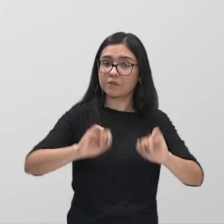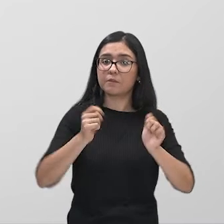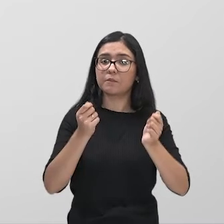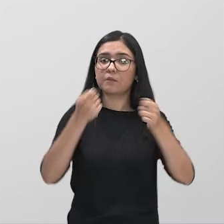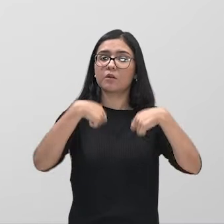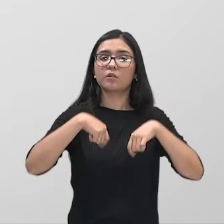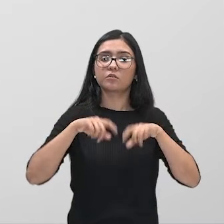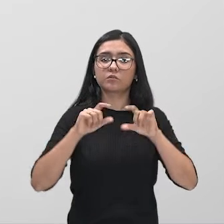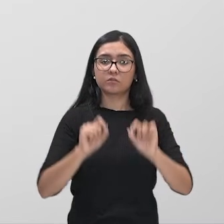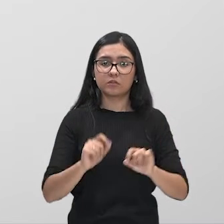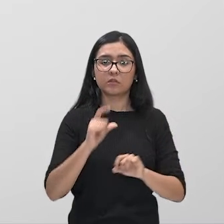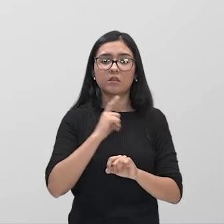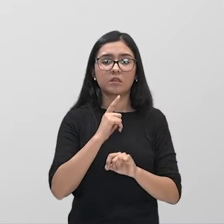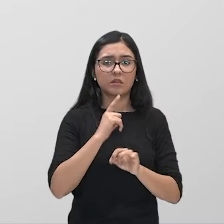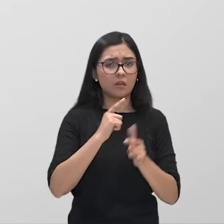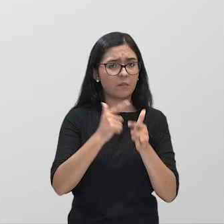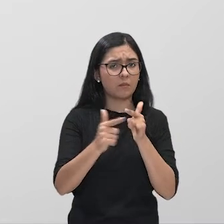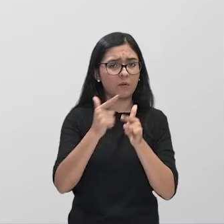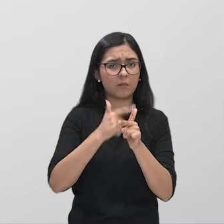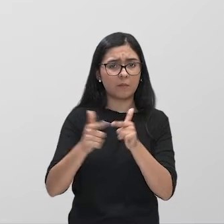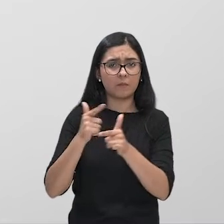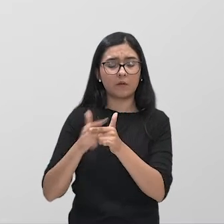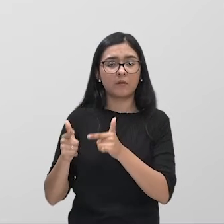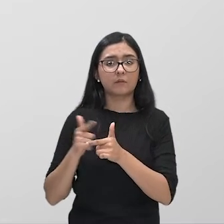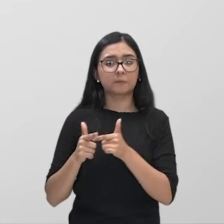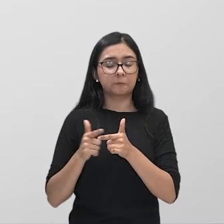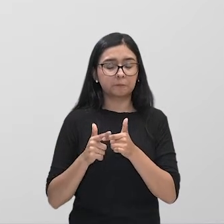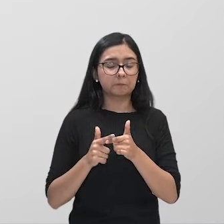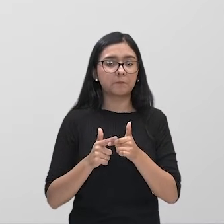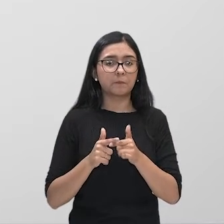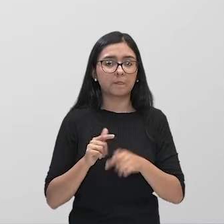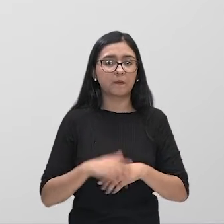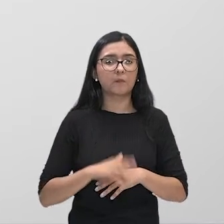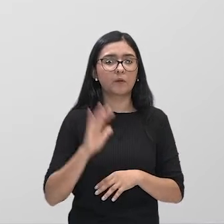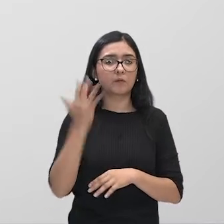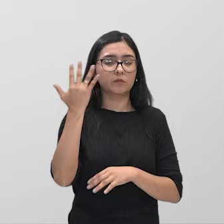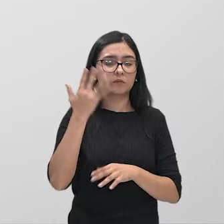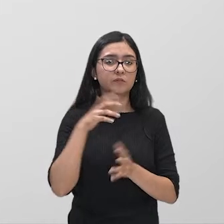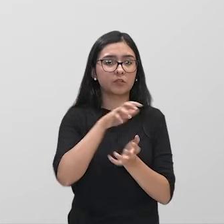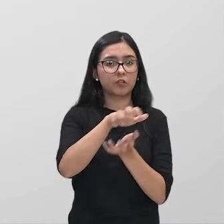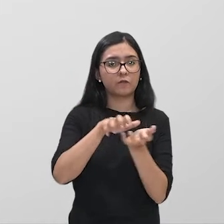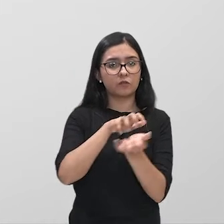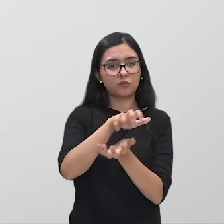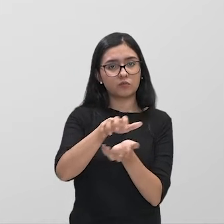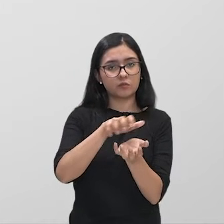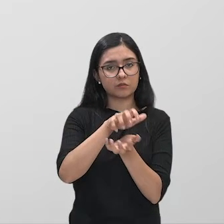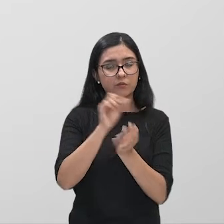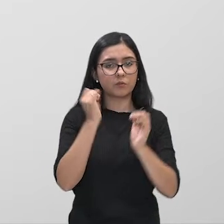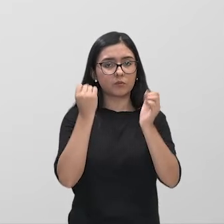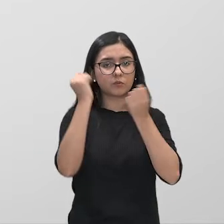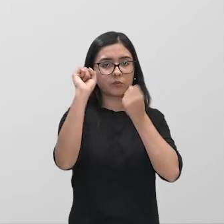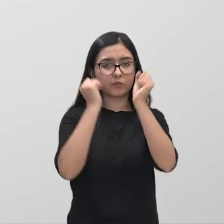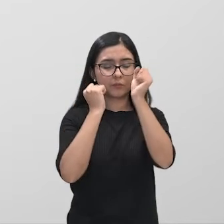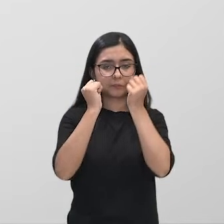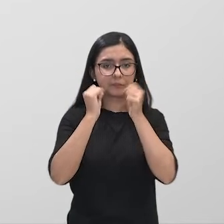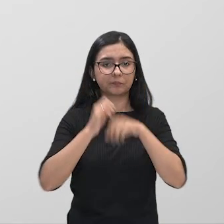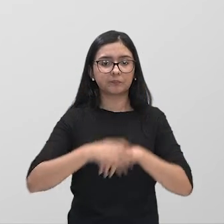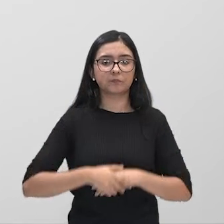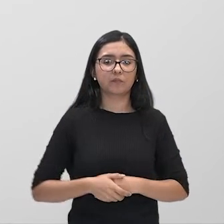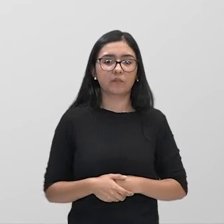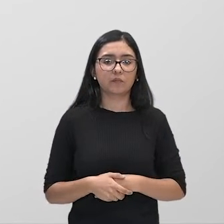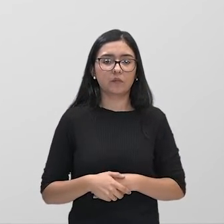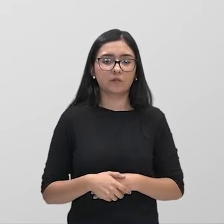uma grande divergência, como não acontece desde a Revolução Industrial. Então, a